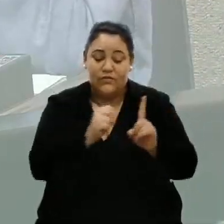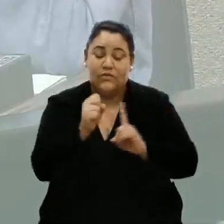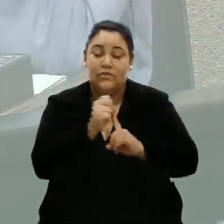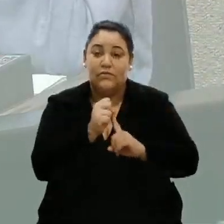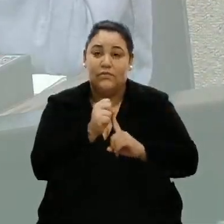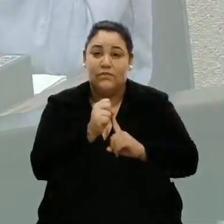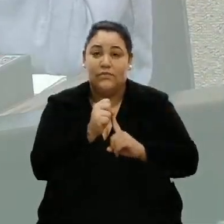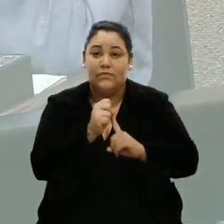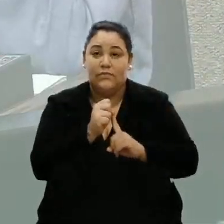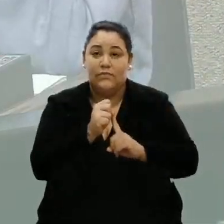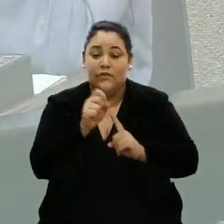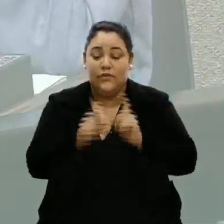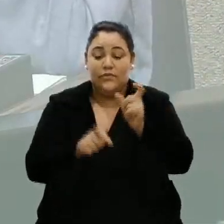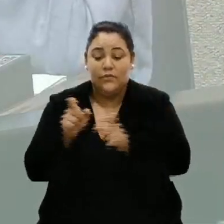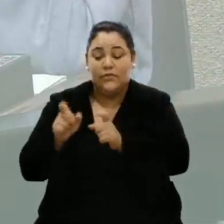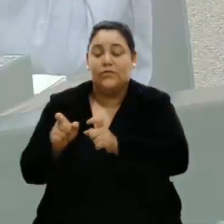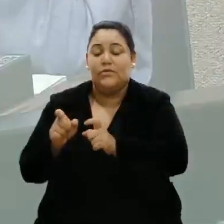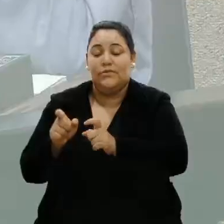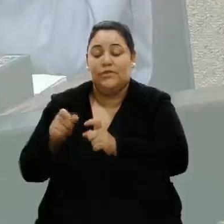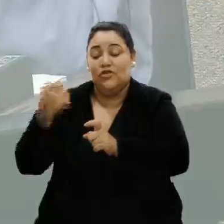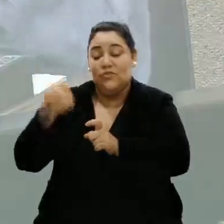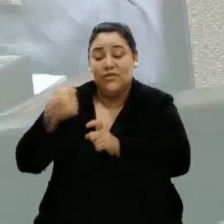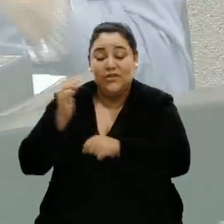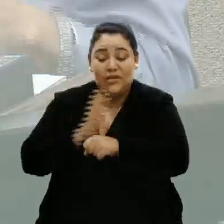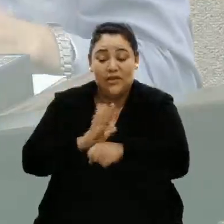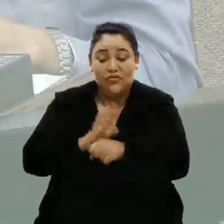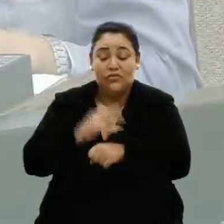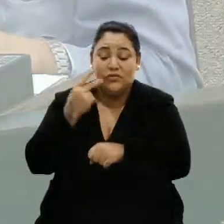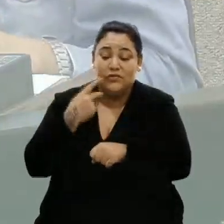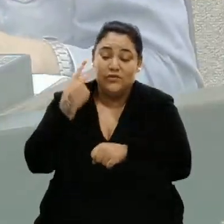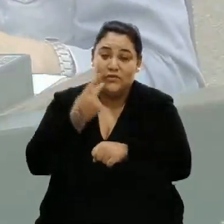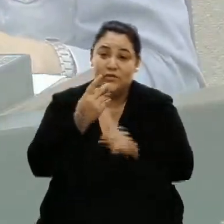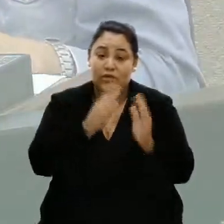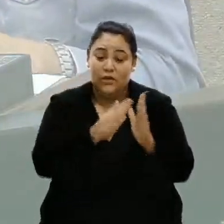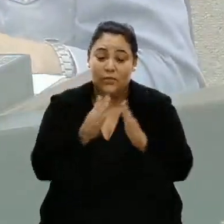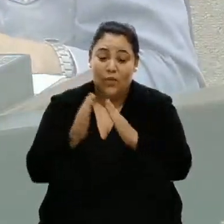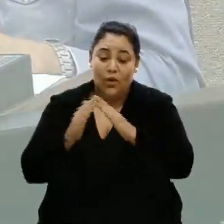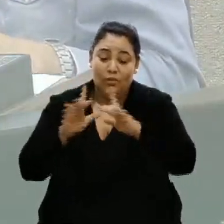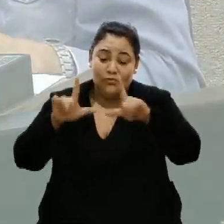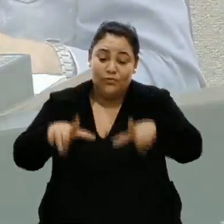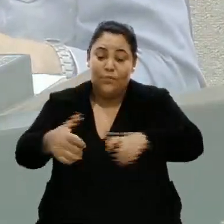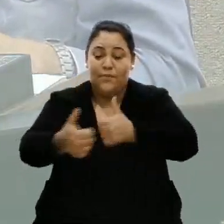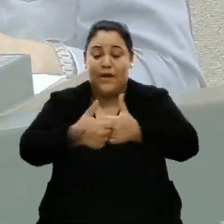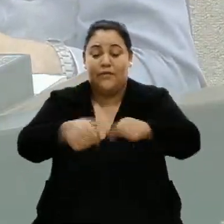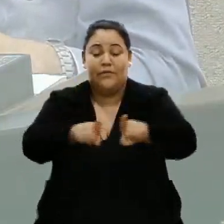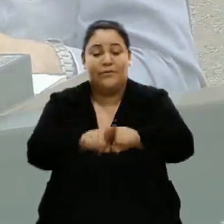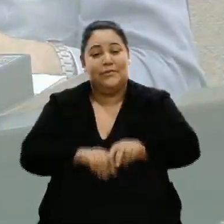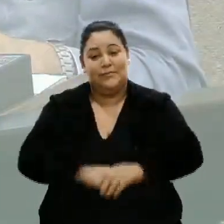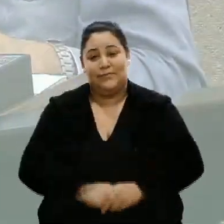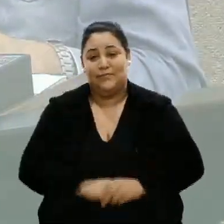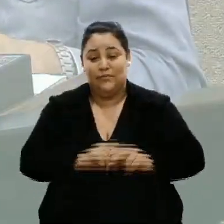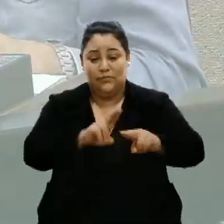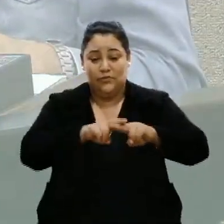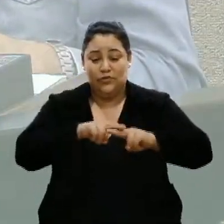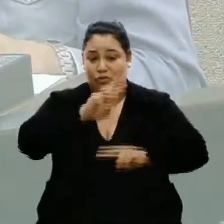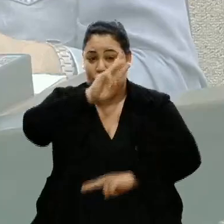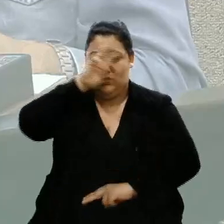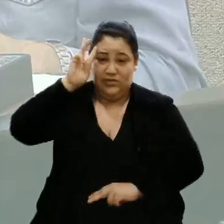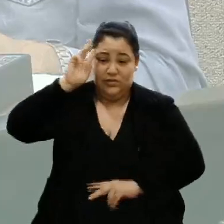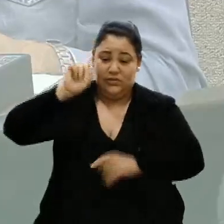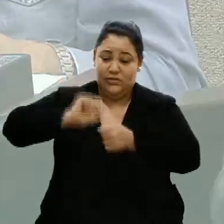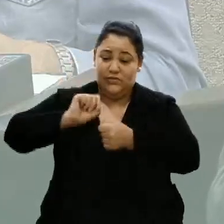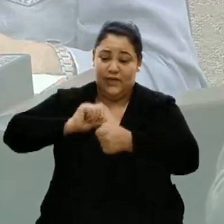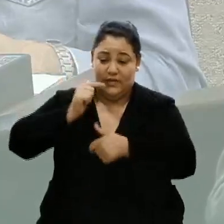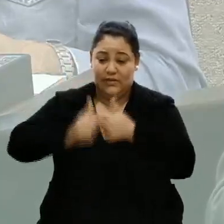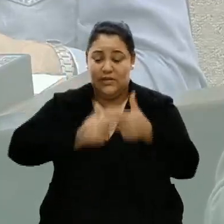da ajuda, principalmente dos vereadores que moram e residem naquela localidade. Tanto o vereador Juliano, que tem feito esse